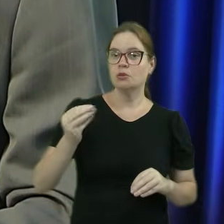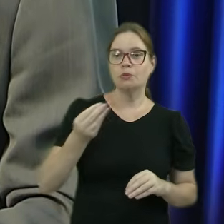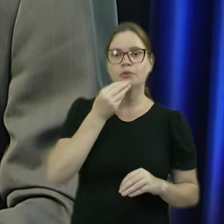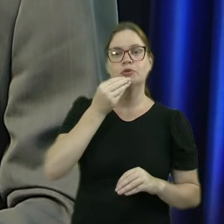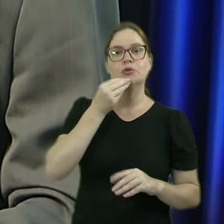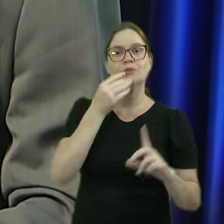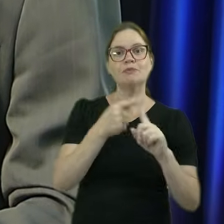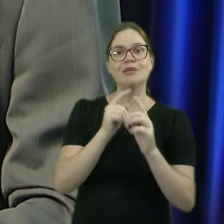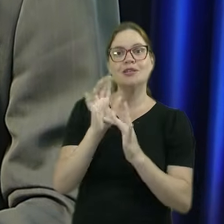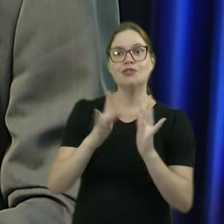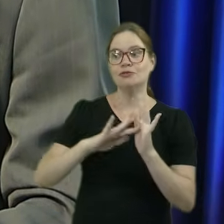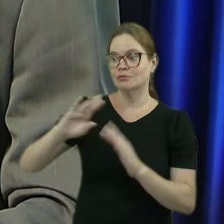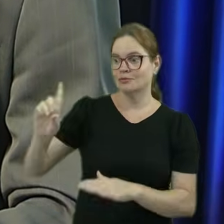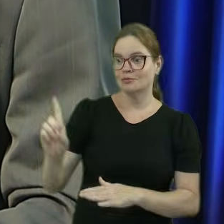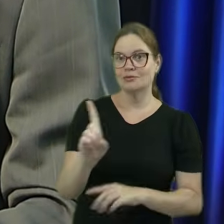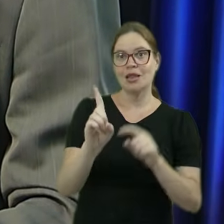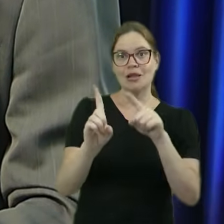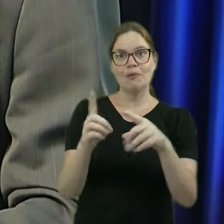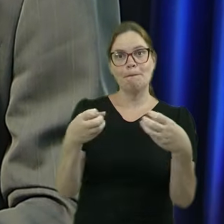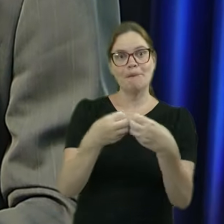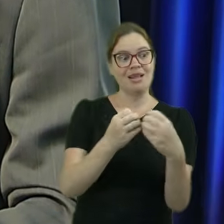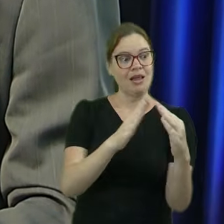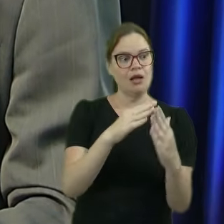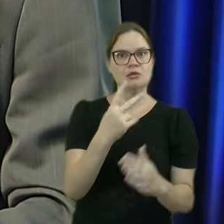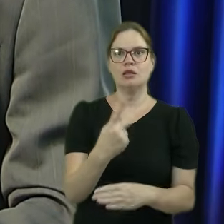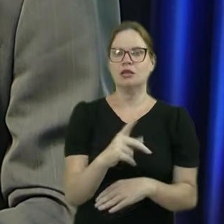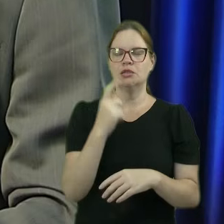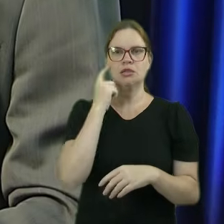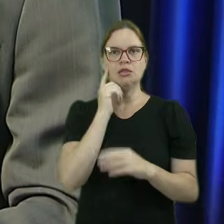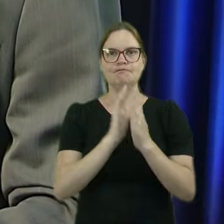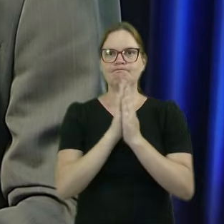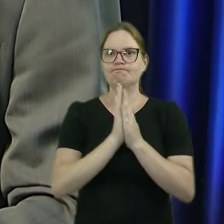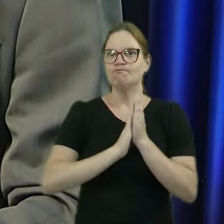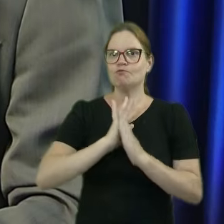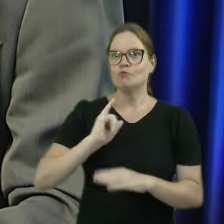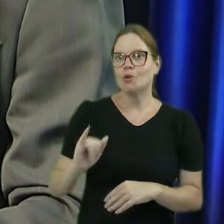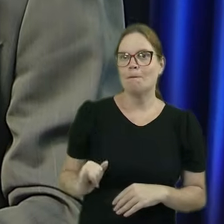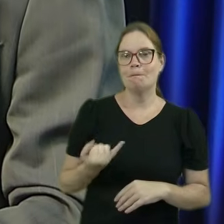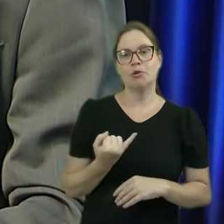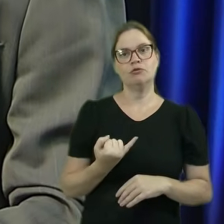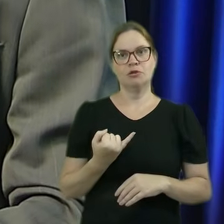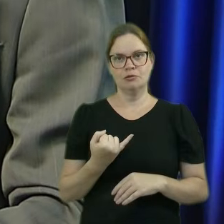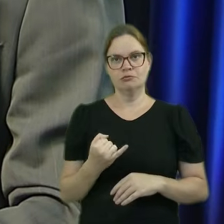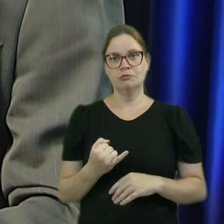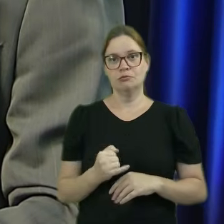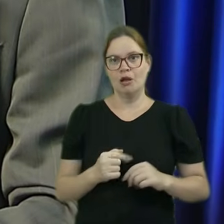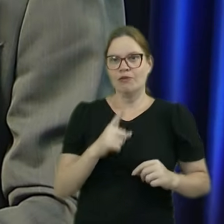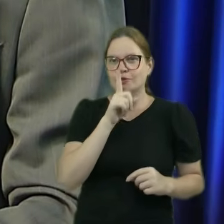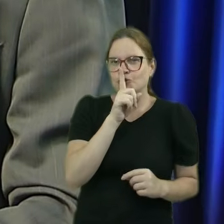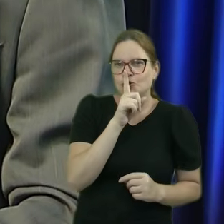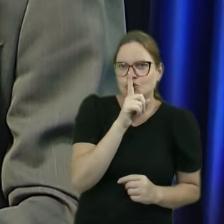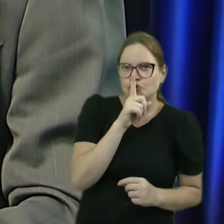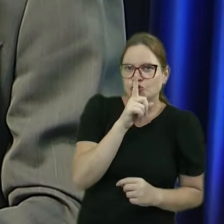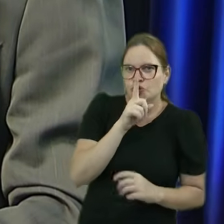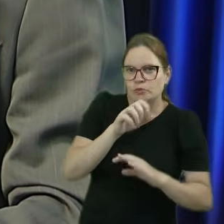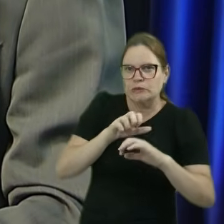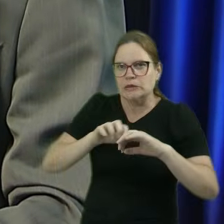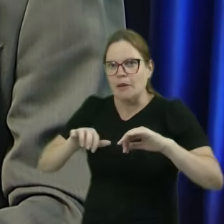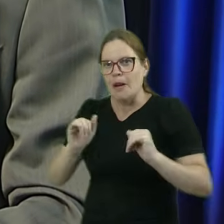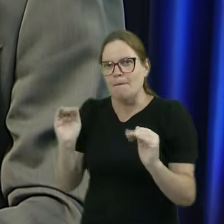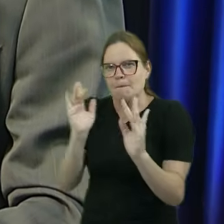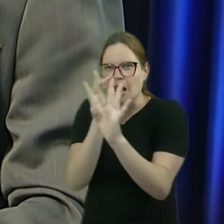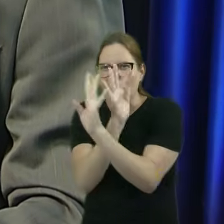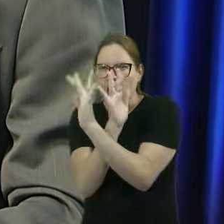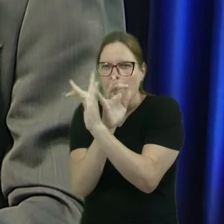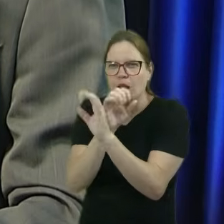estava passando por ali. E ela aproveitou aquela oportunidade, né? Ela vem por detrás de Jesus, ela vence a